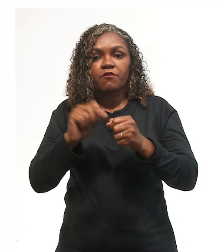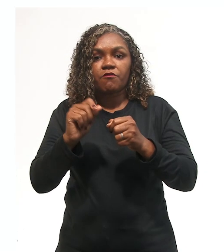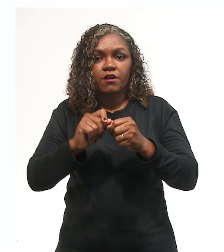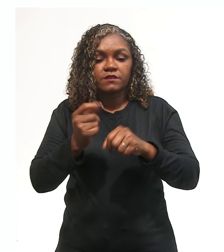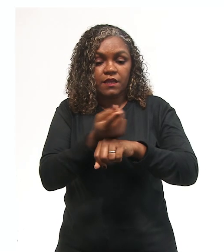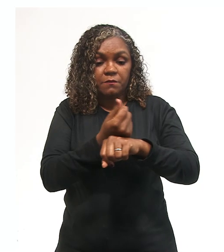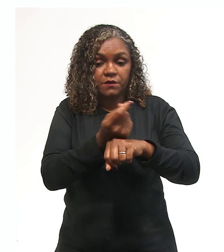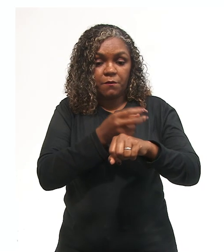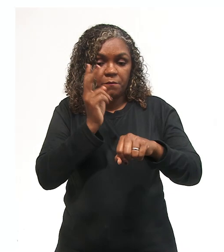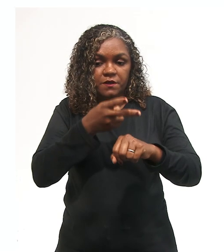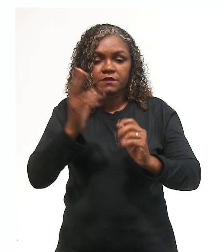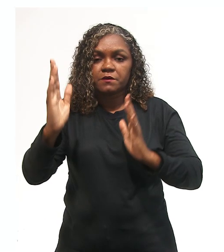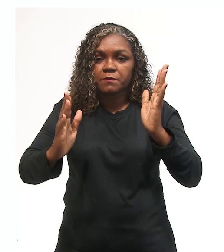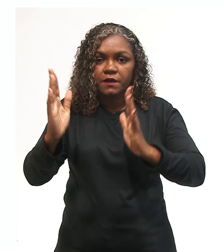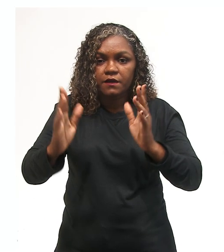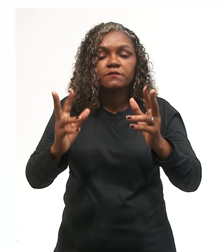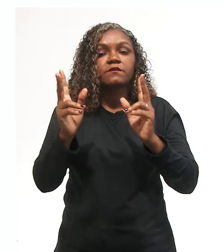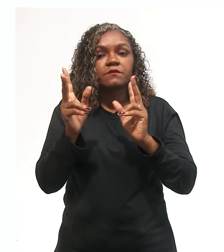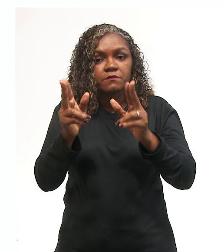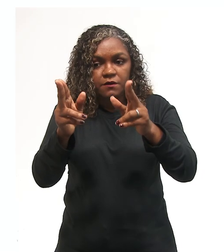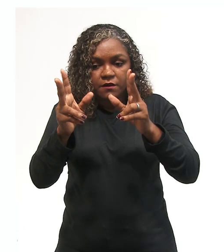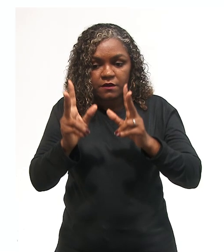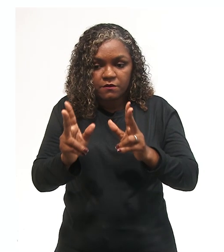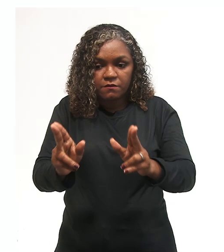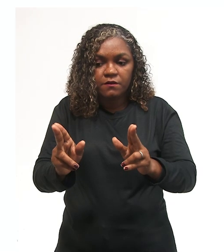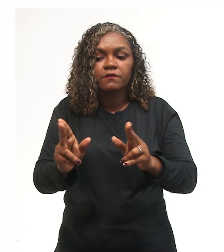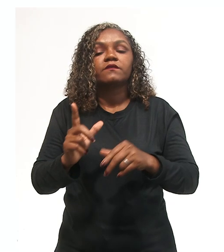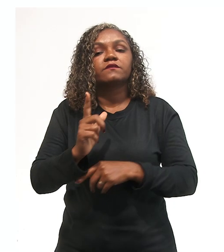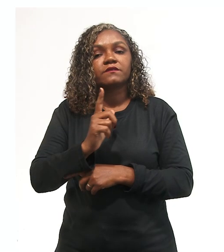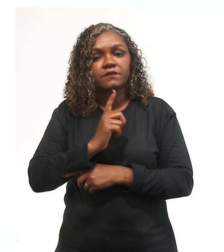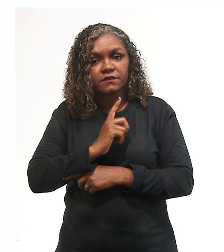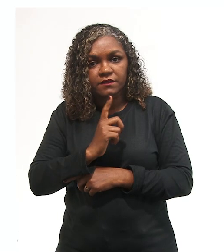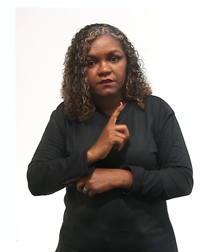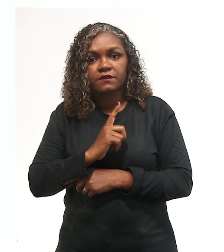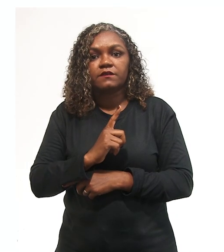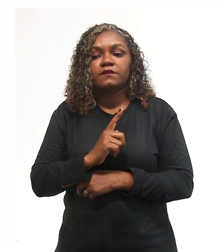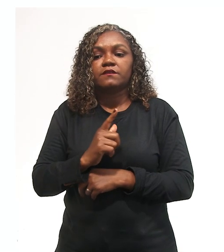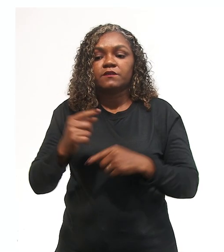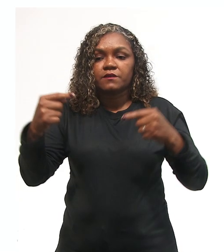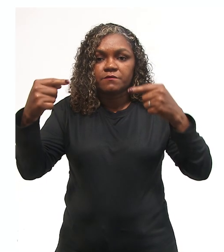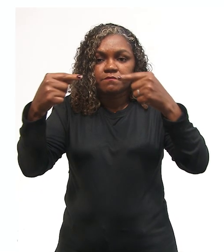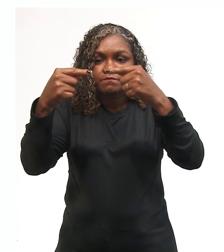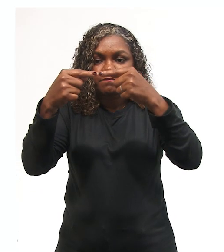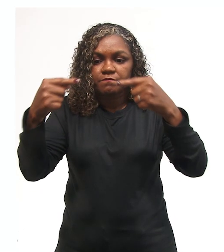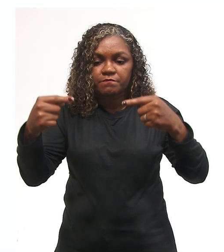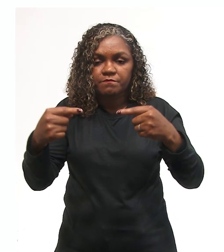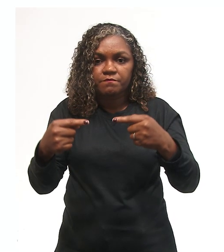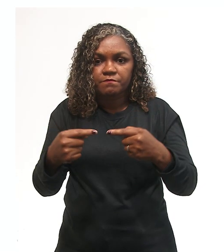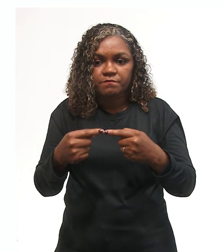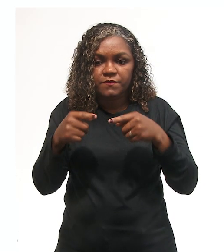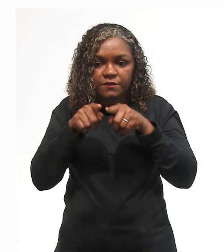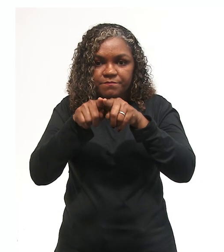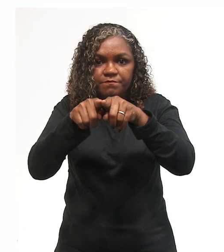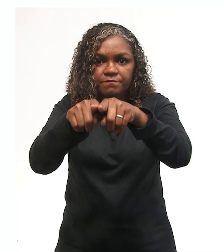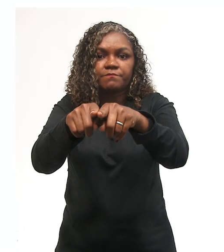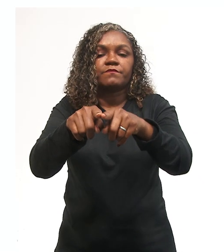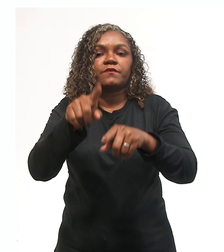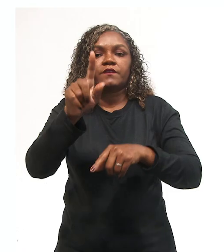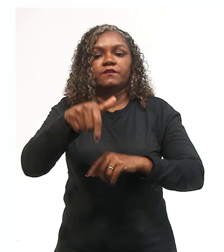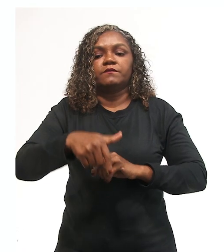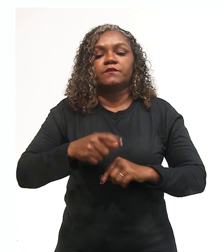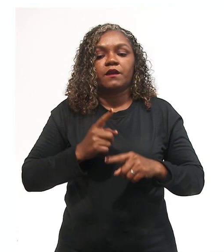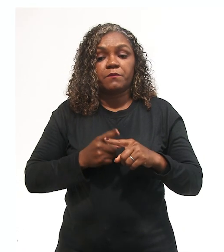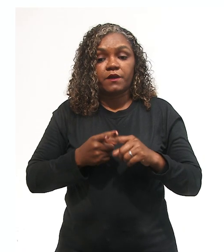capital, ao mesmo prazo, elas gerarem o mesmo montante, eu tenho taxas proporcionais. Então, vamos ter aqui um exemplo, né,